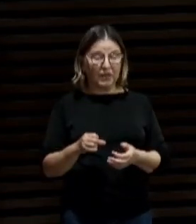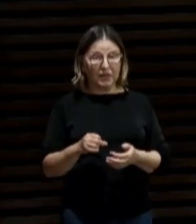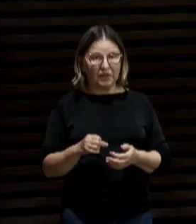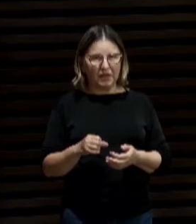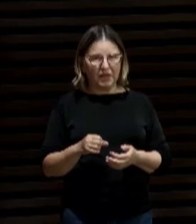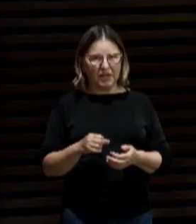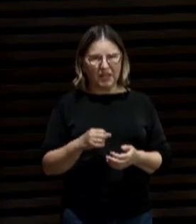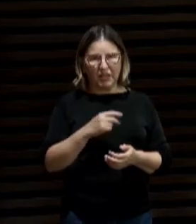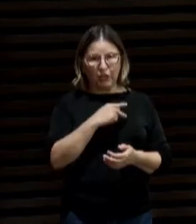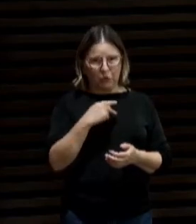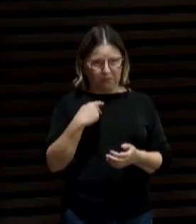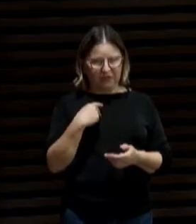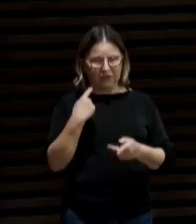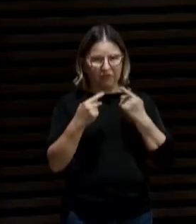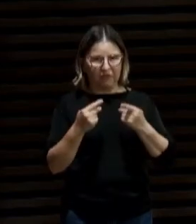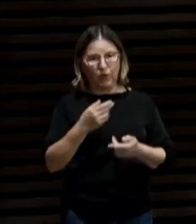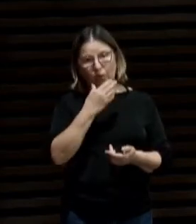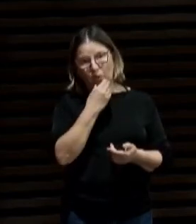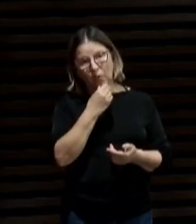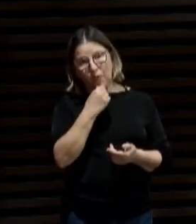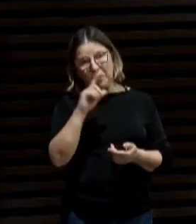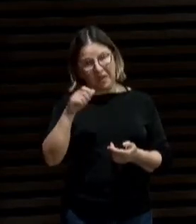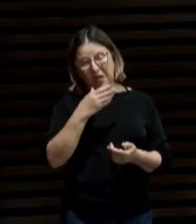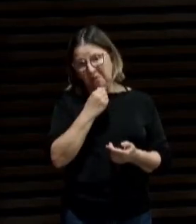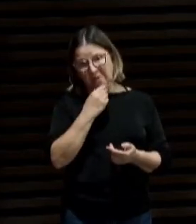prestar depoimento na condição de investigado.